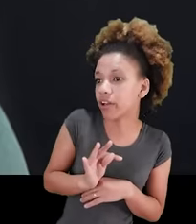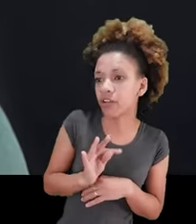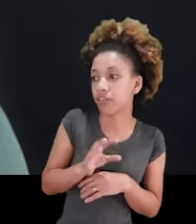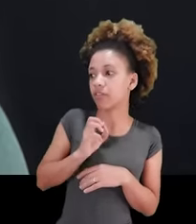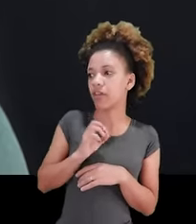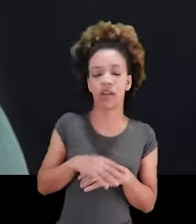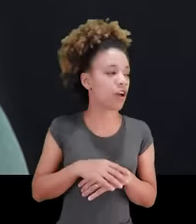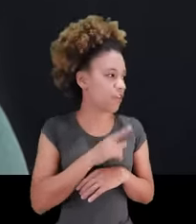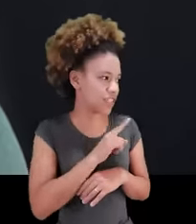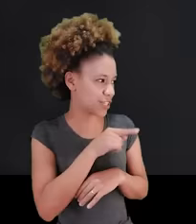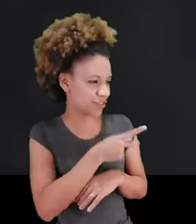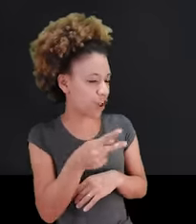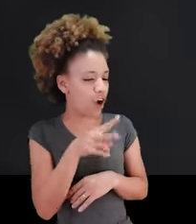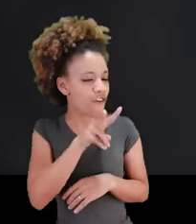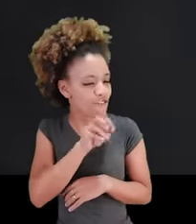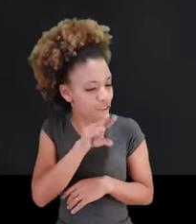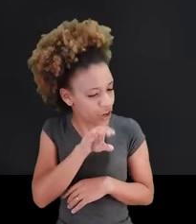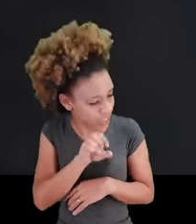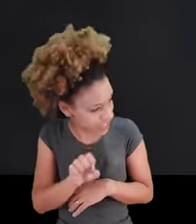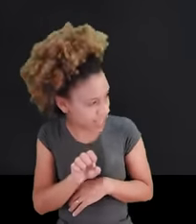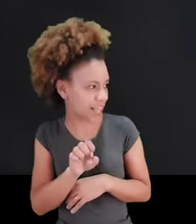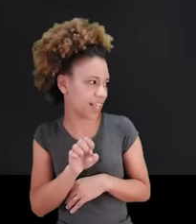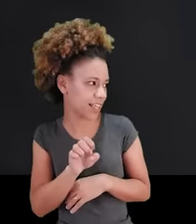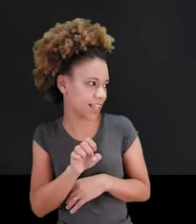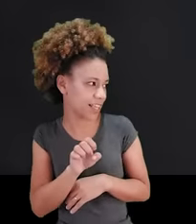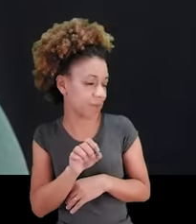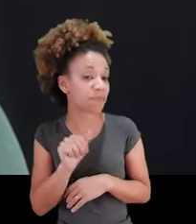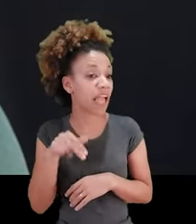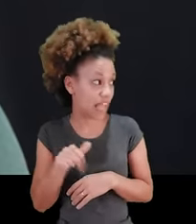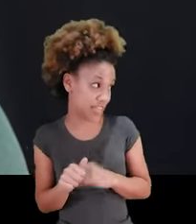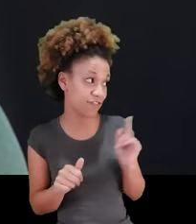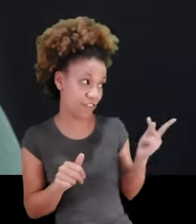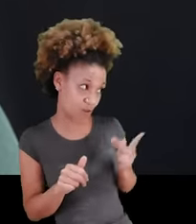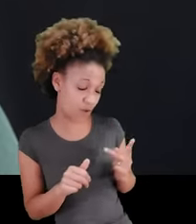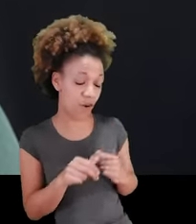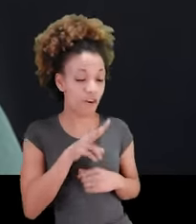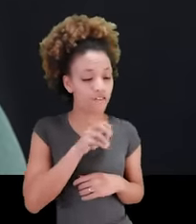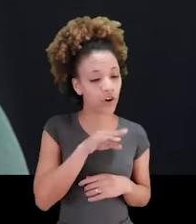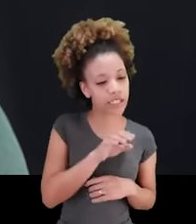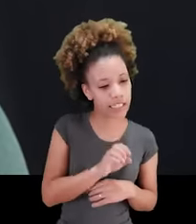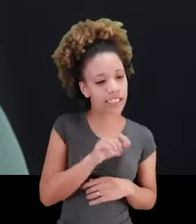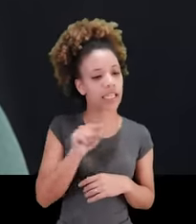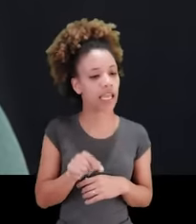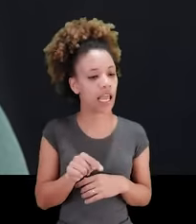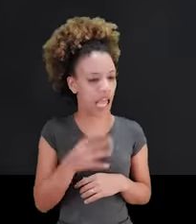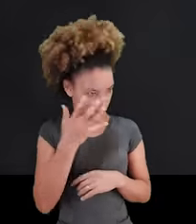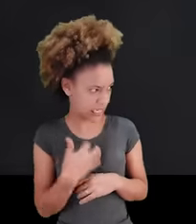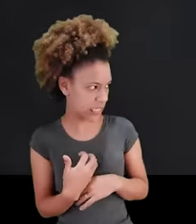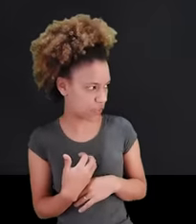aqui, vocês não falam você. É, em algumas circunstâncias. Se é uma coisa a Ana mais... me falou que quando você fala um você é um pouco meio